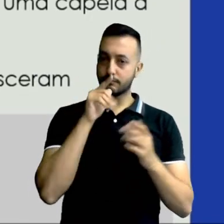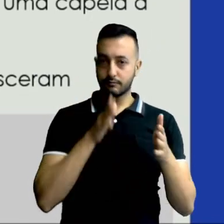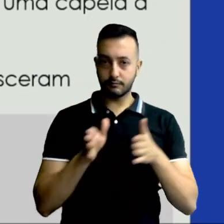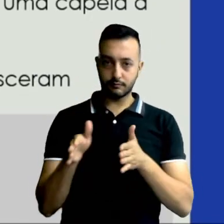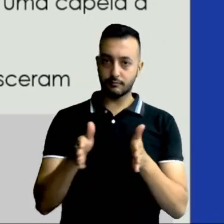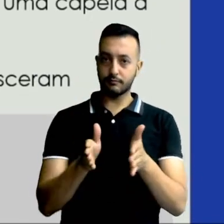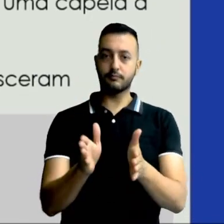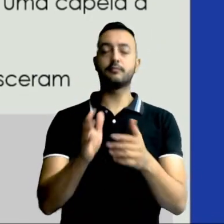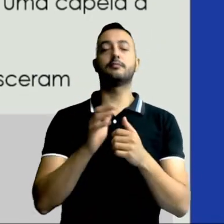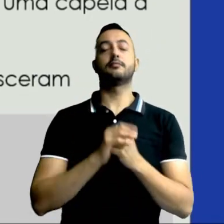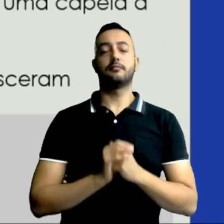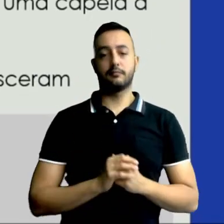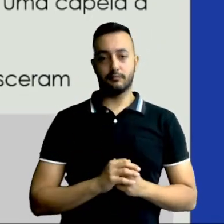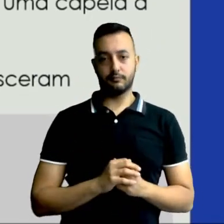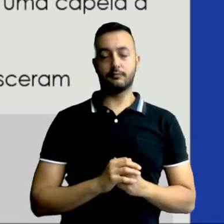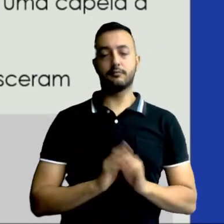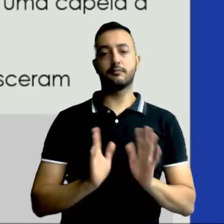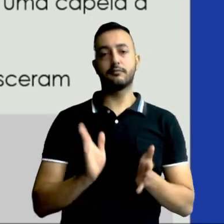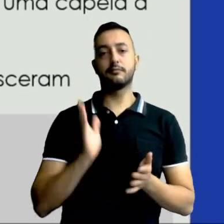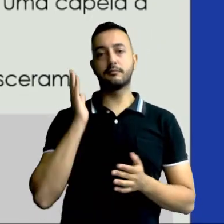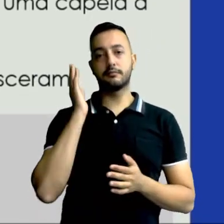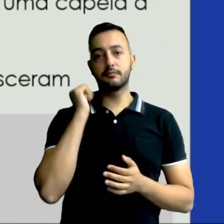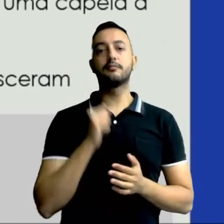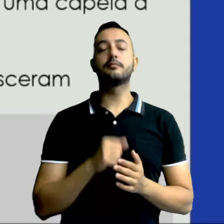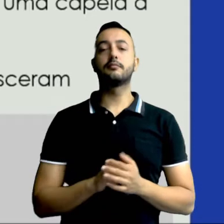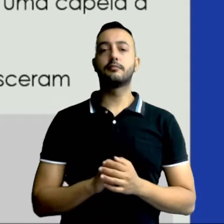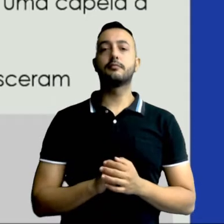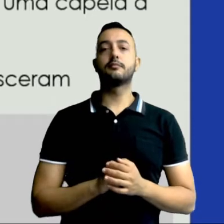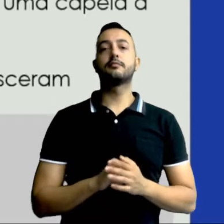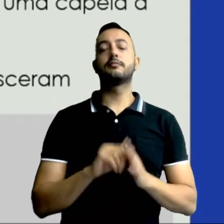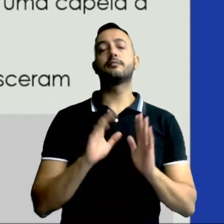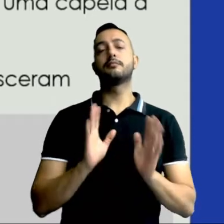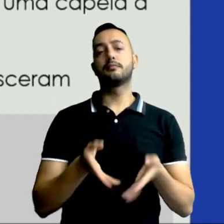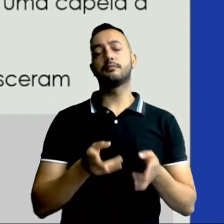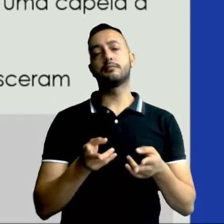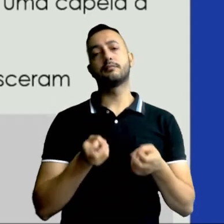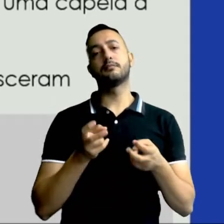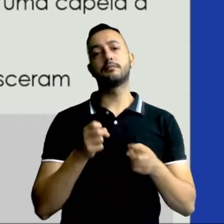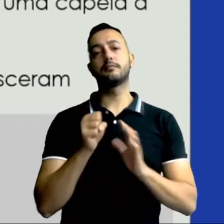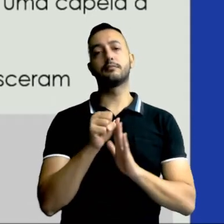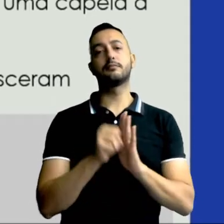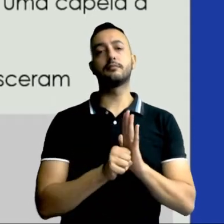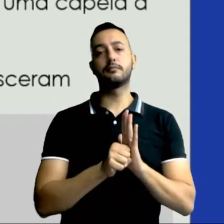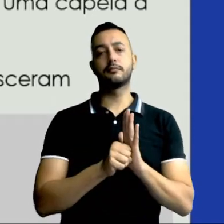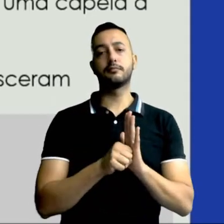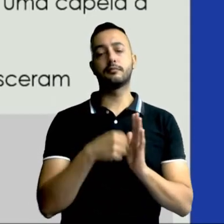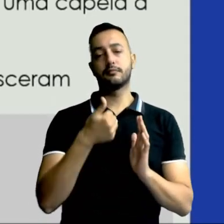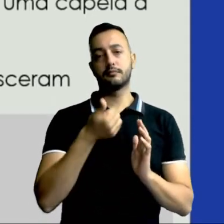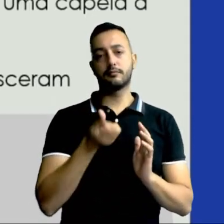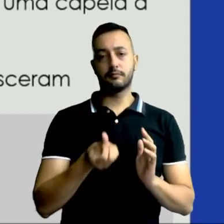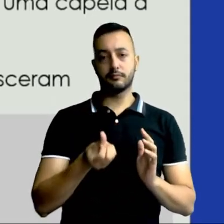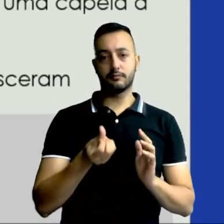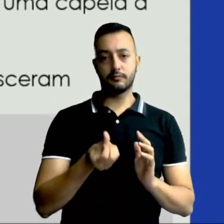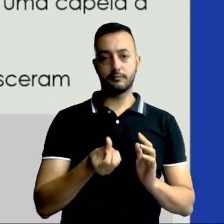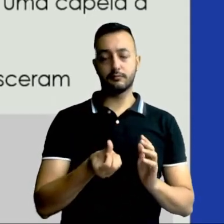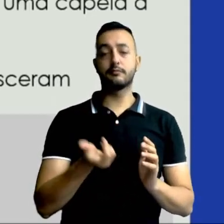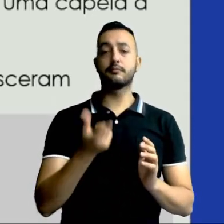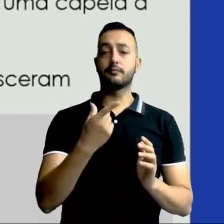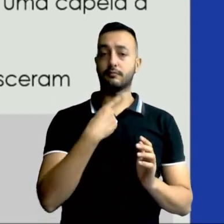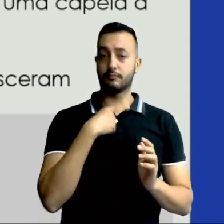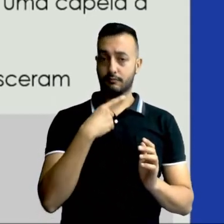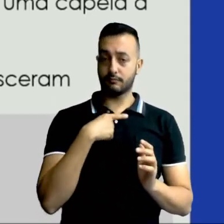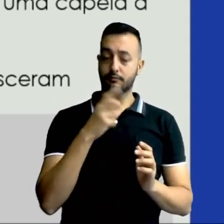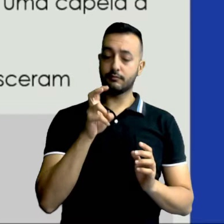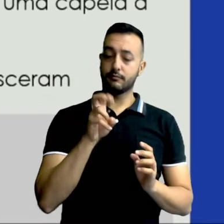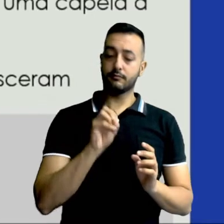do Rio né o qual a gente já sabe e ele já vinha sido explorado desde o século 16 já havia